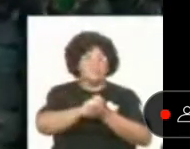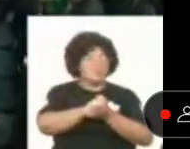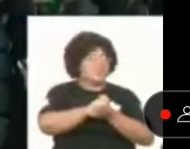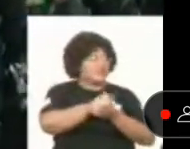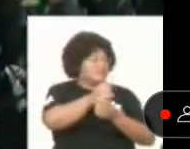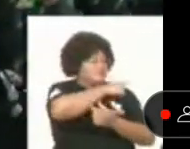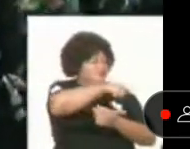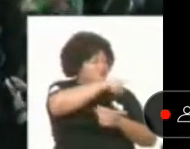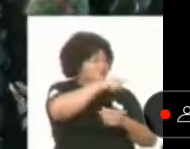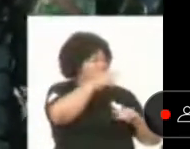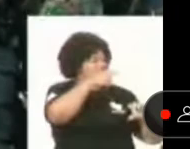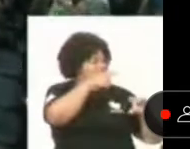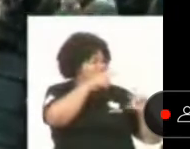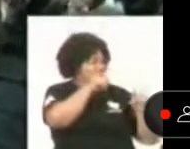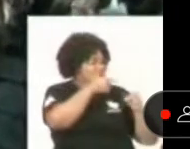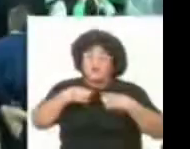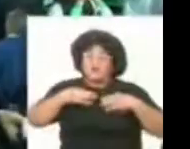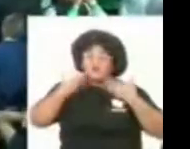vida de vocês.